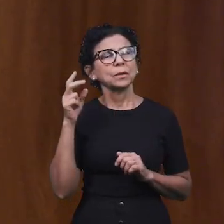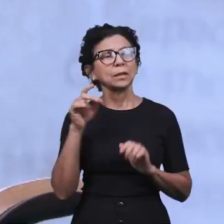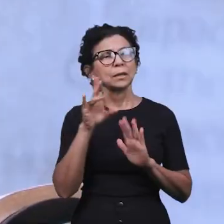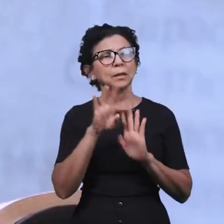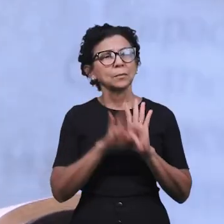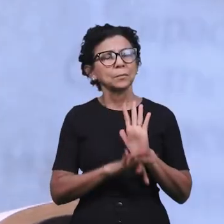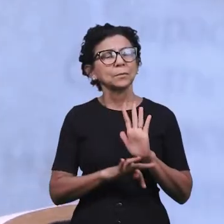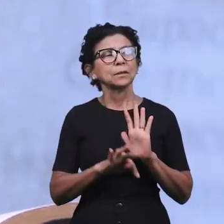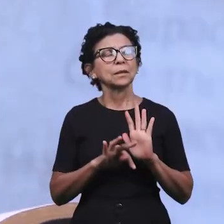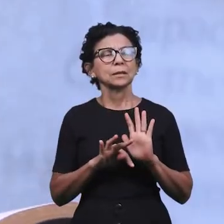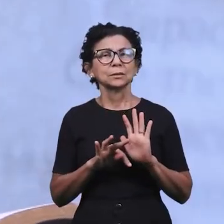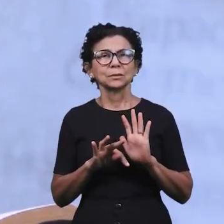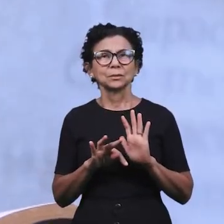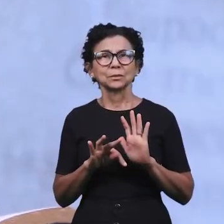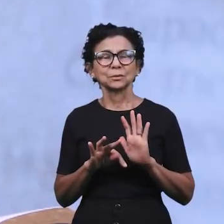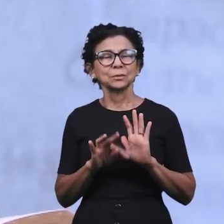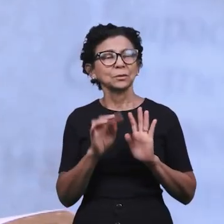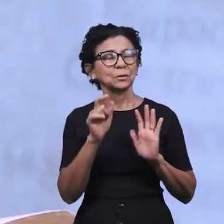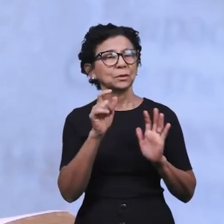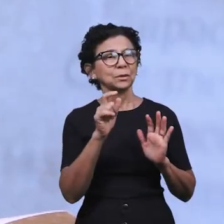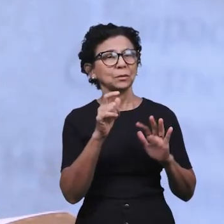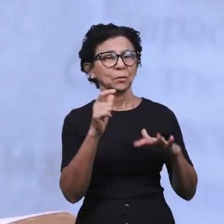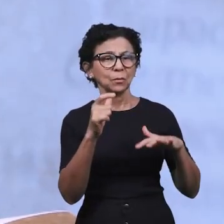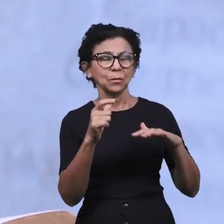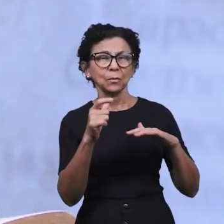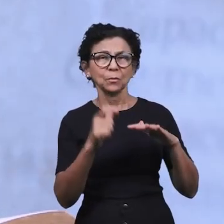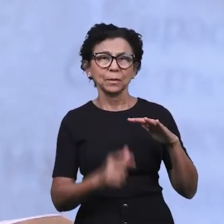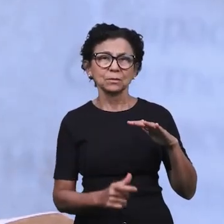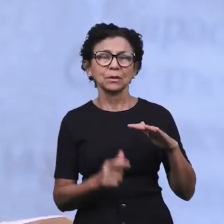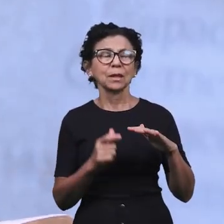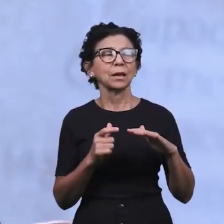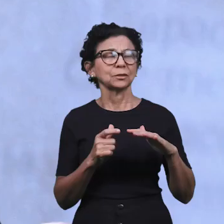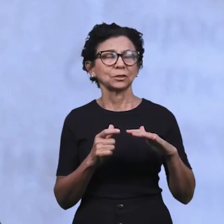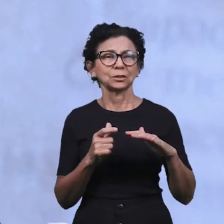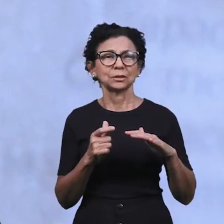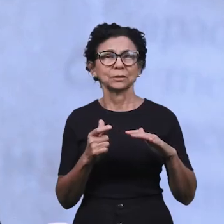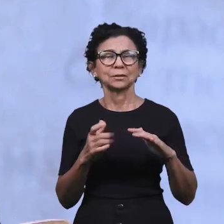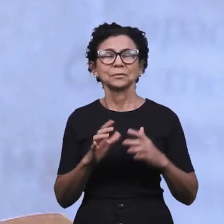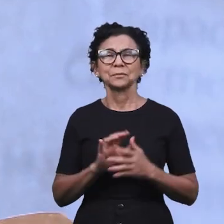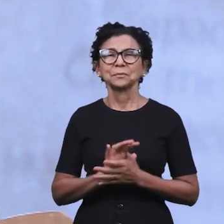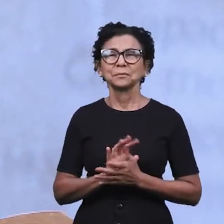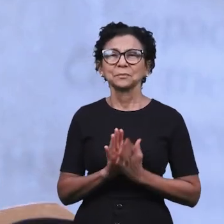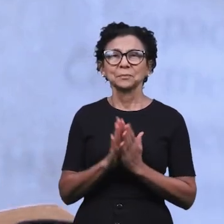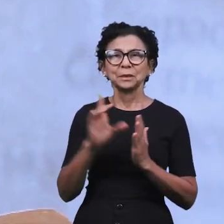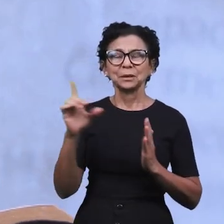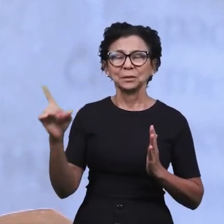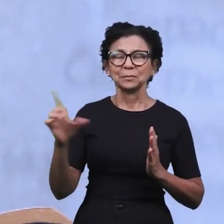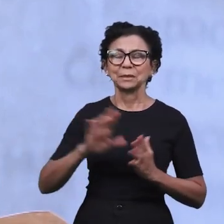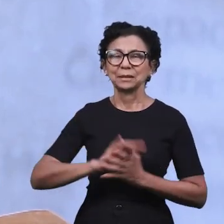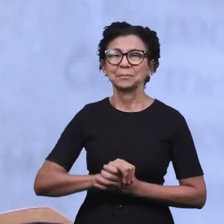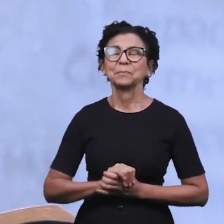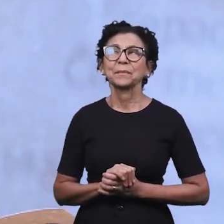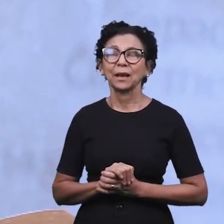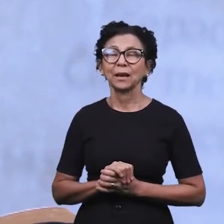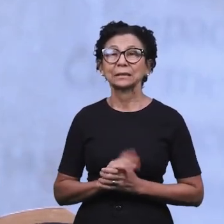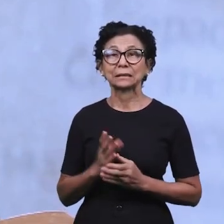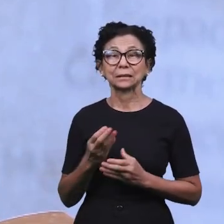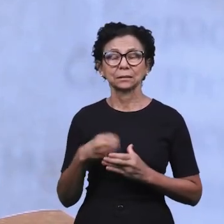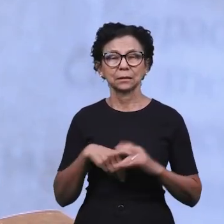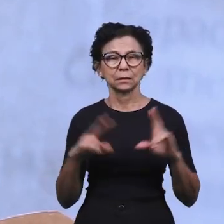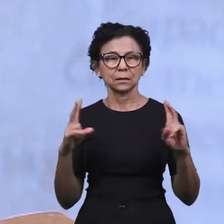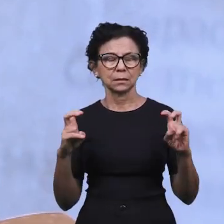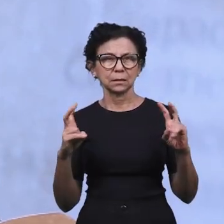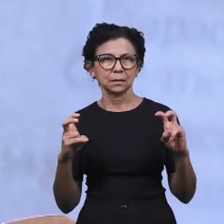assunto. Wallace, para que nós possamos falar sobre este assunto, foi escolhido um personagem que